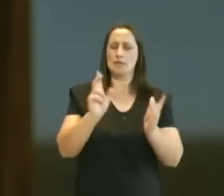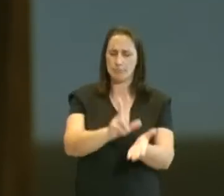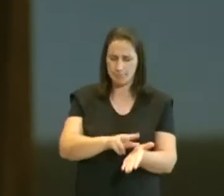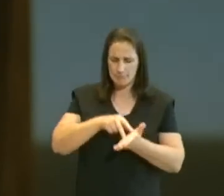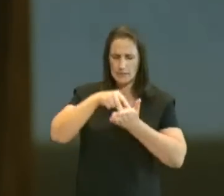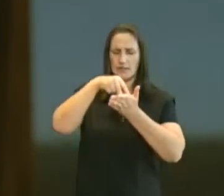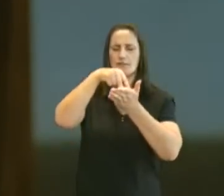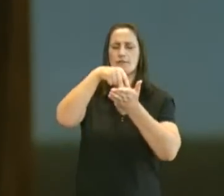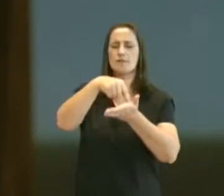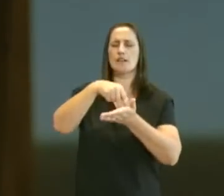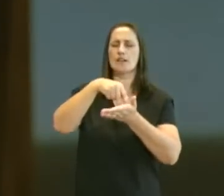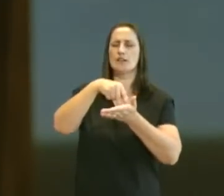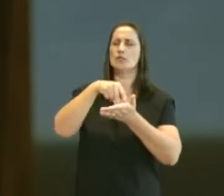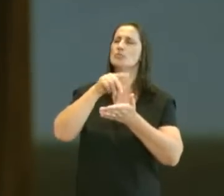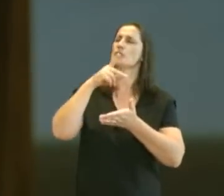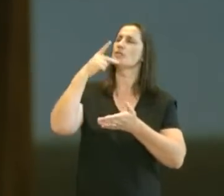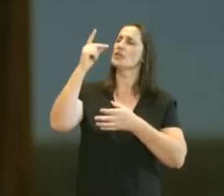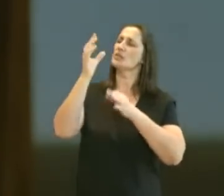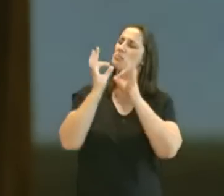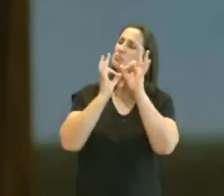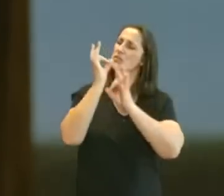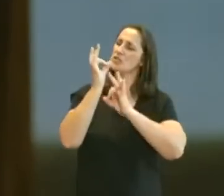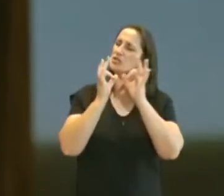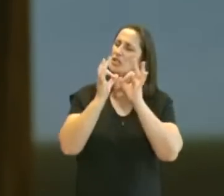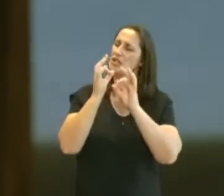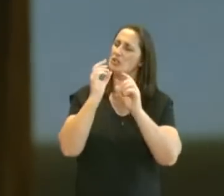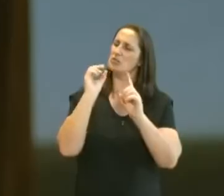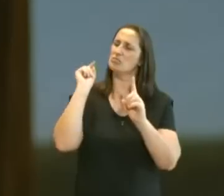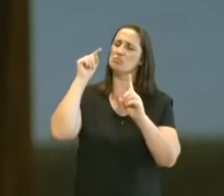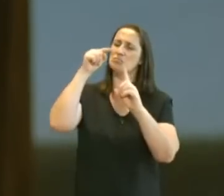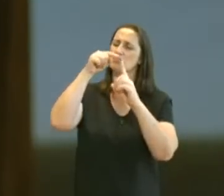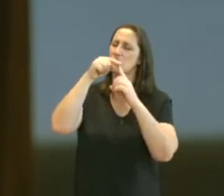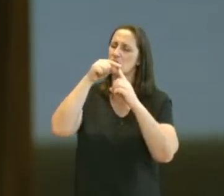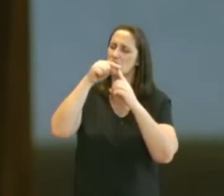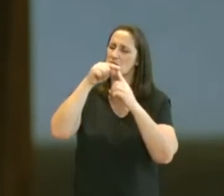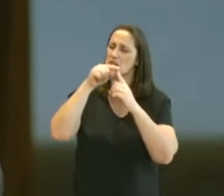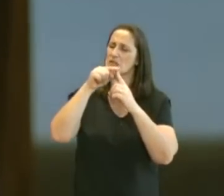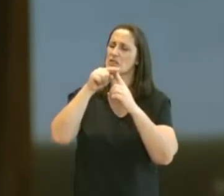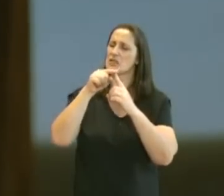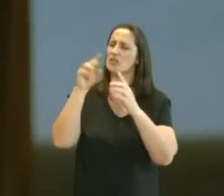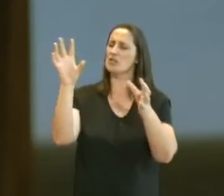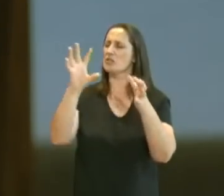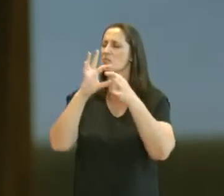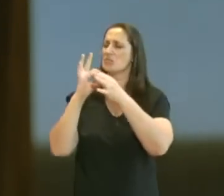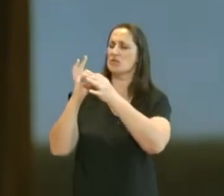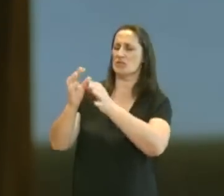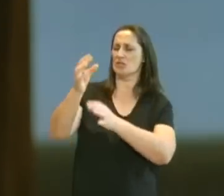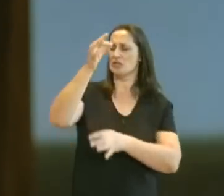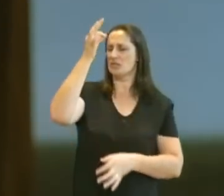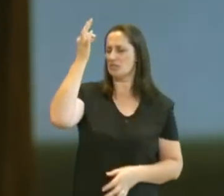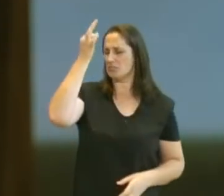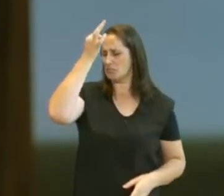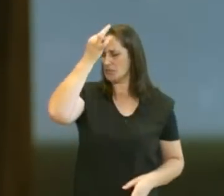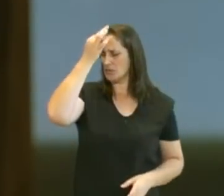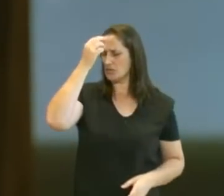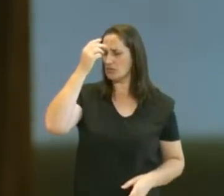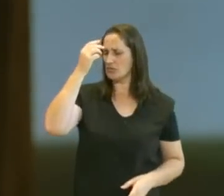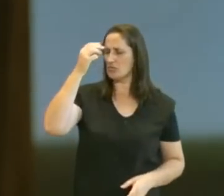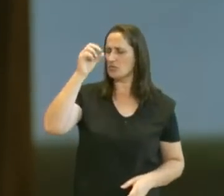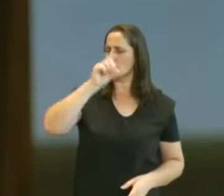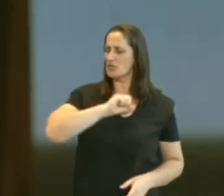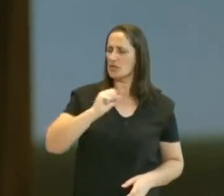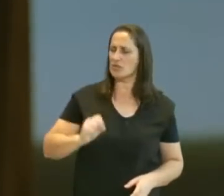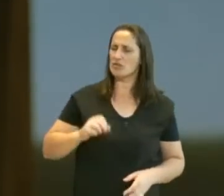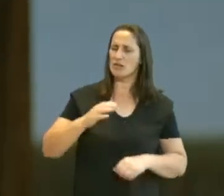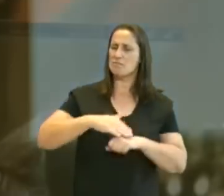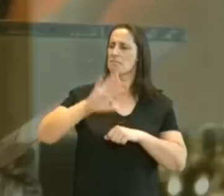levantem para o teu projeto, para a tua missão, para o teu povo, para a comunhão do Espírito, porque o Senhor tem muito mais